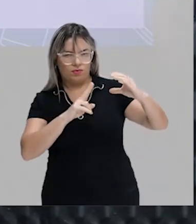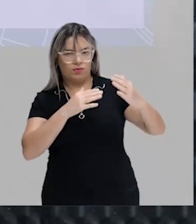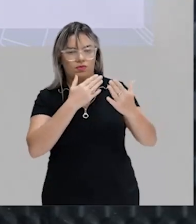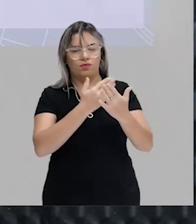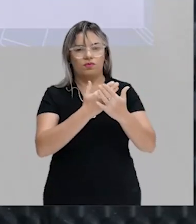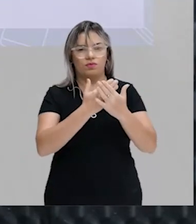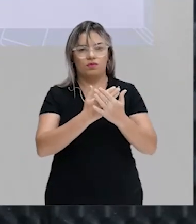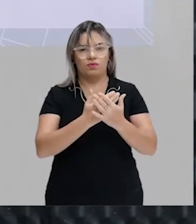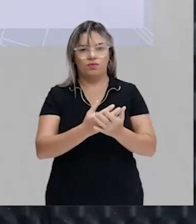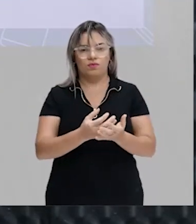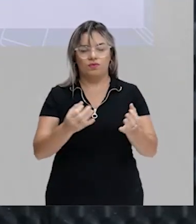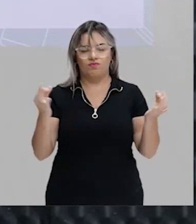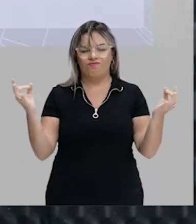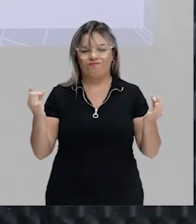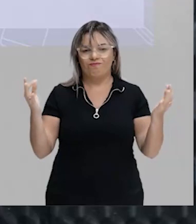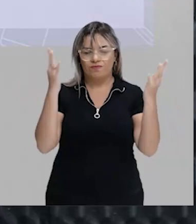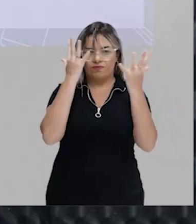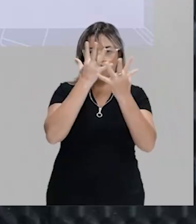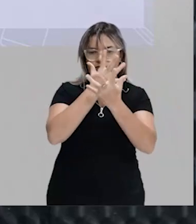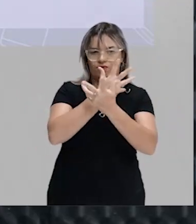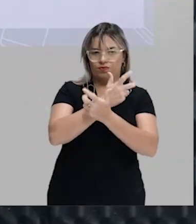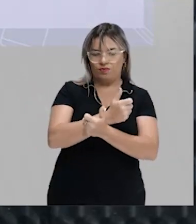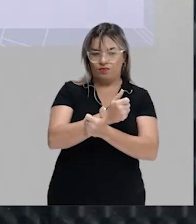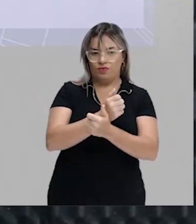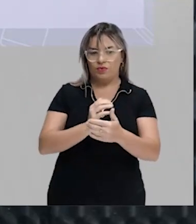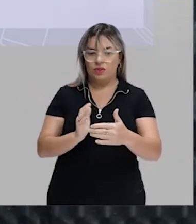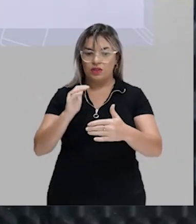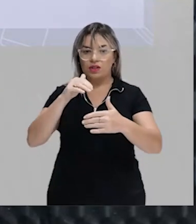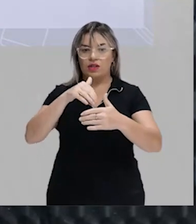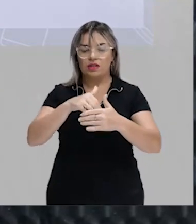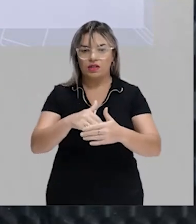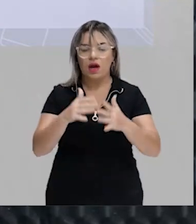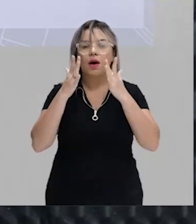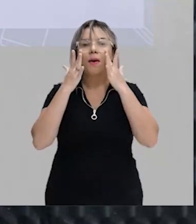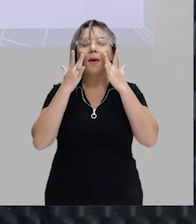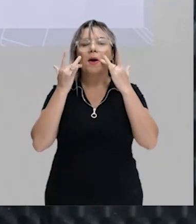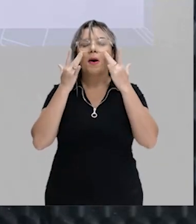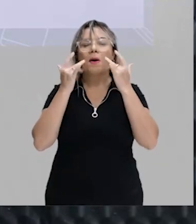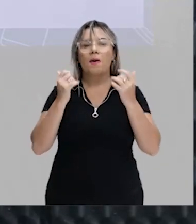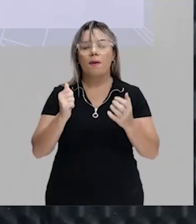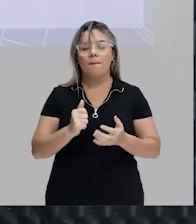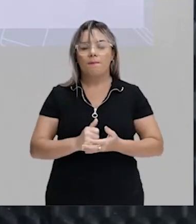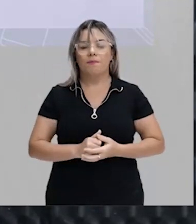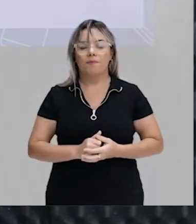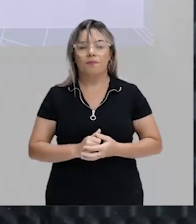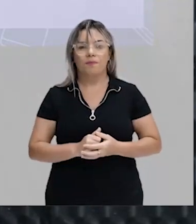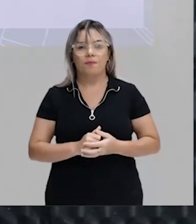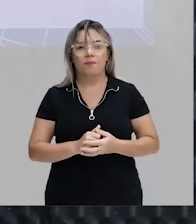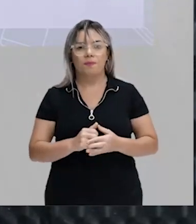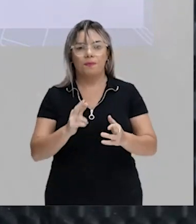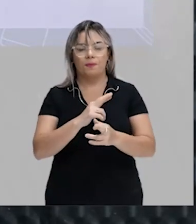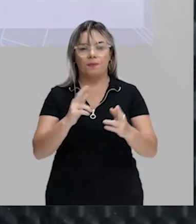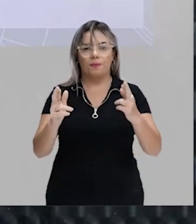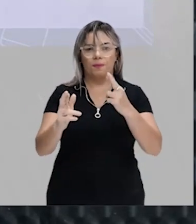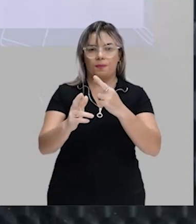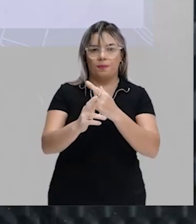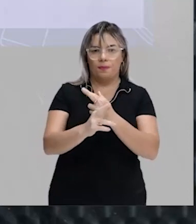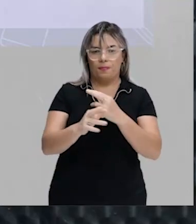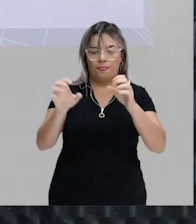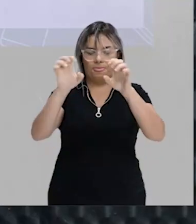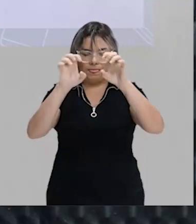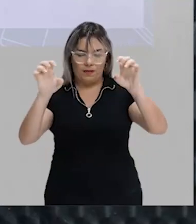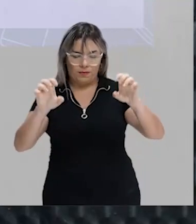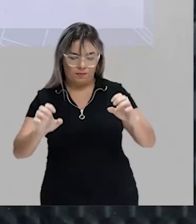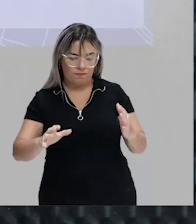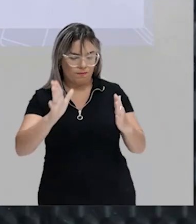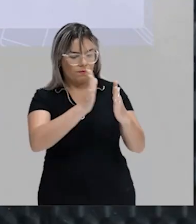do belo dentro da arte, né? A arte voltado para a escultura,